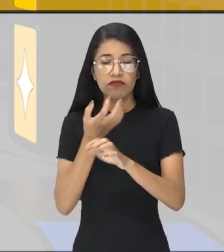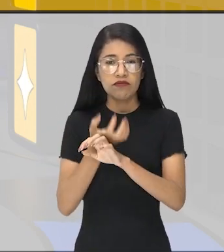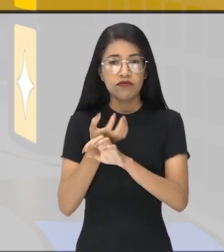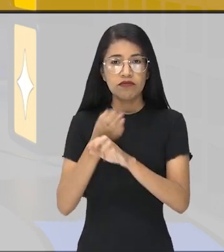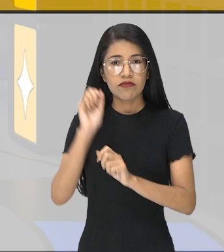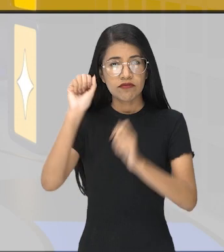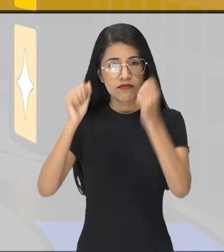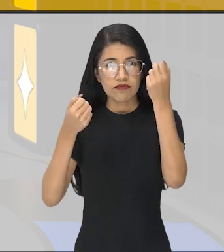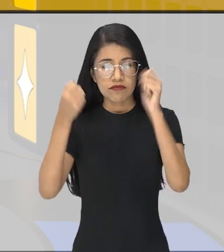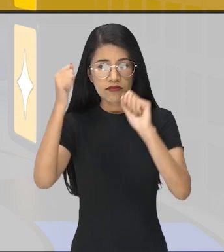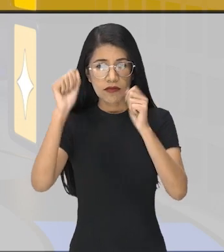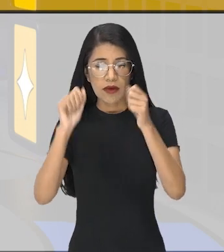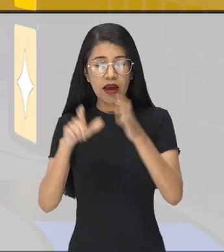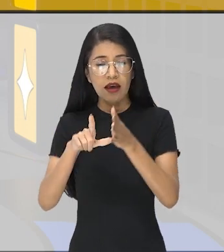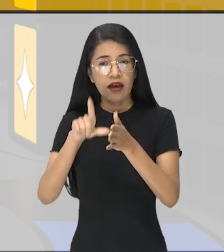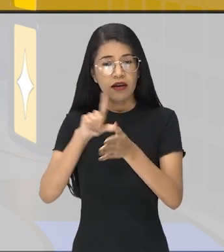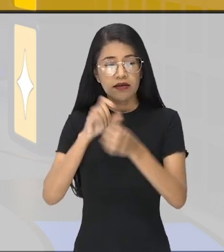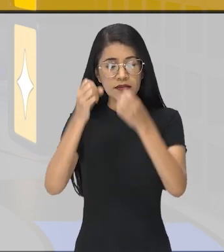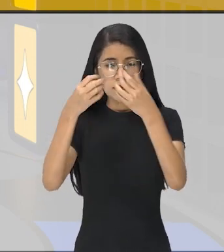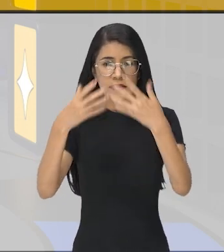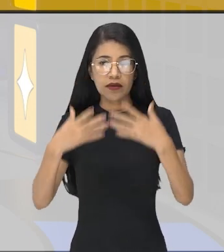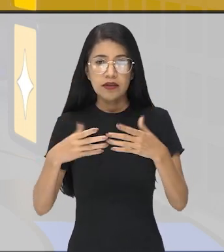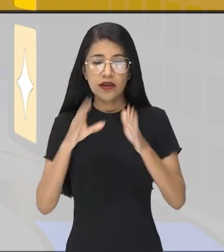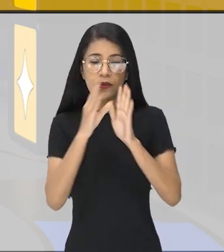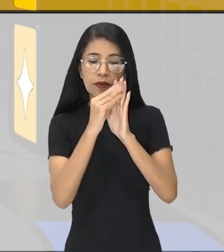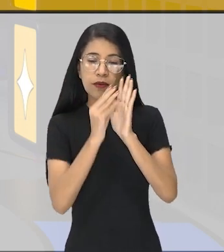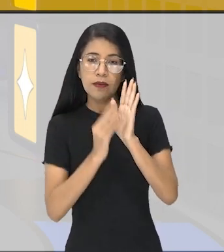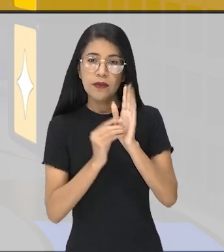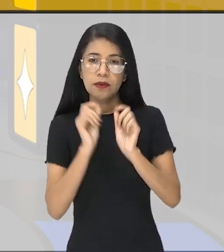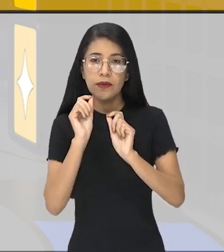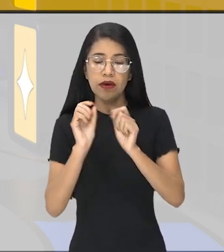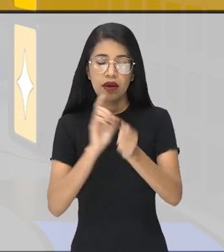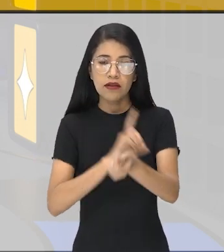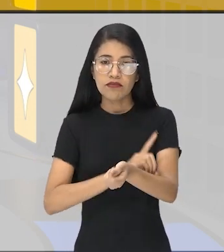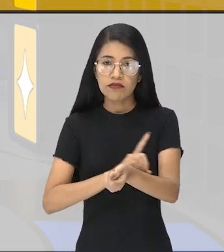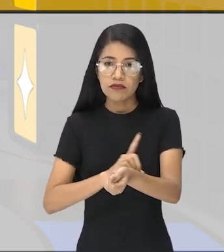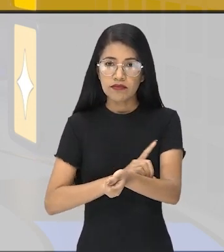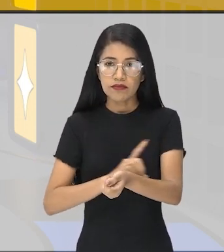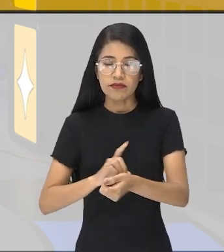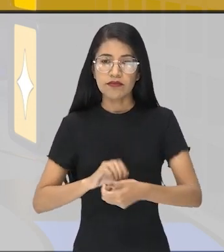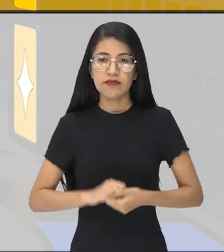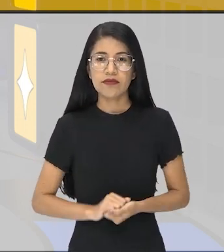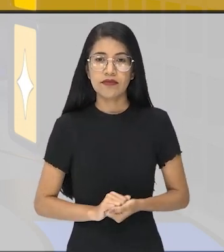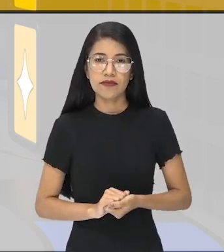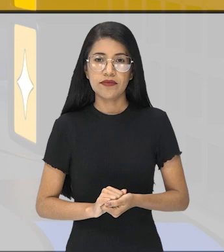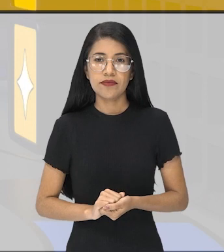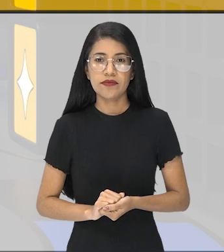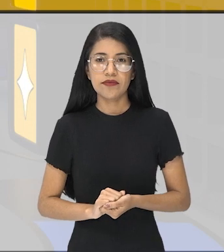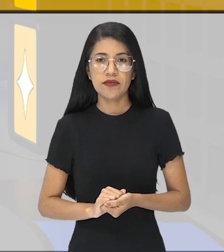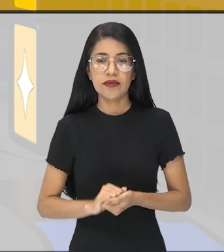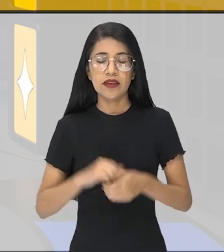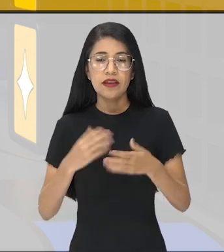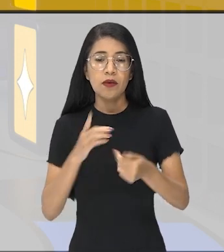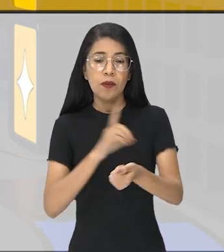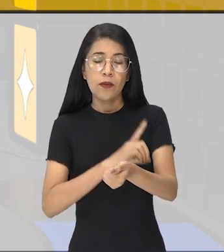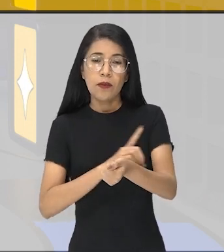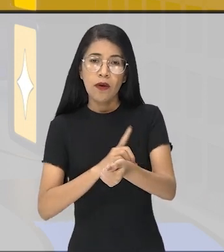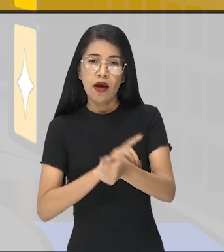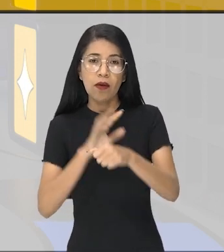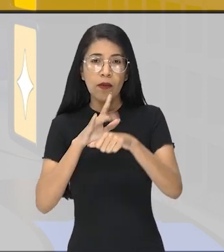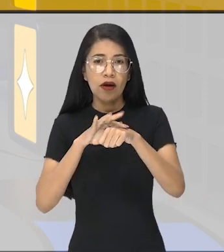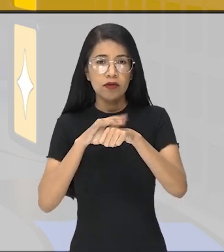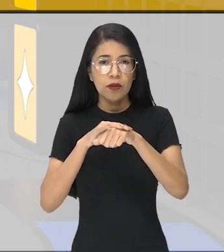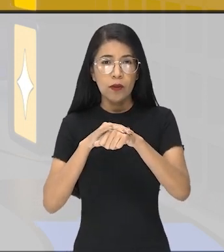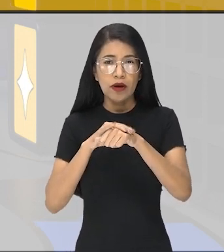Mas antes eu quero trabalhar com vocês o conceito de diabetes. O diabetes mellito é uma doença